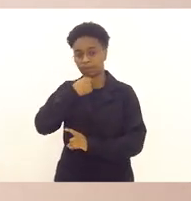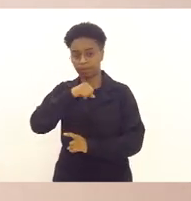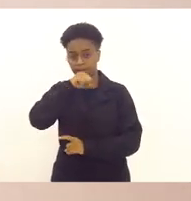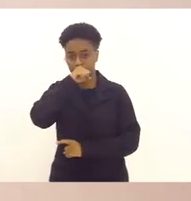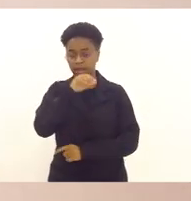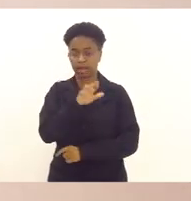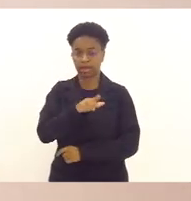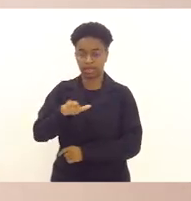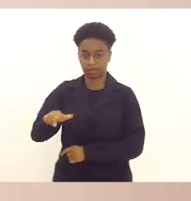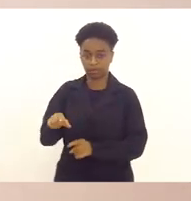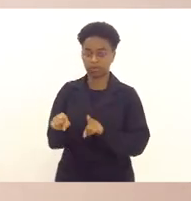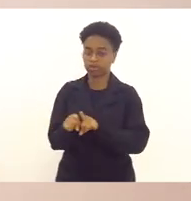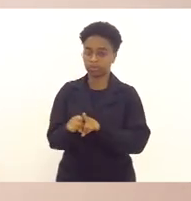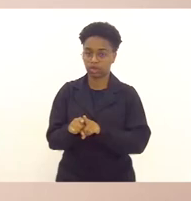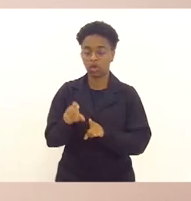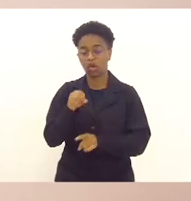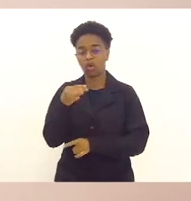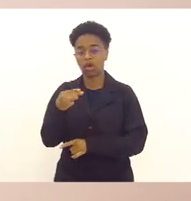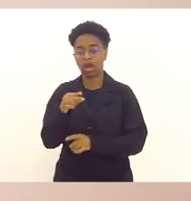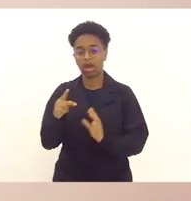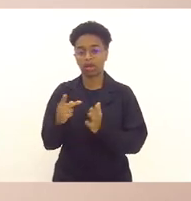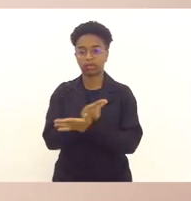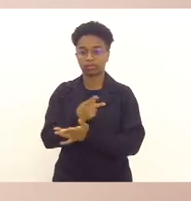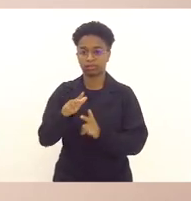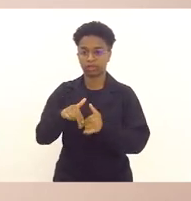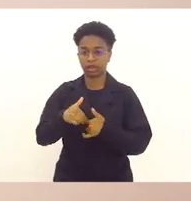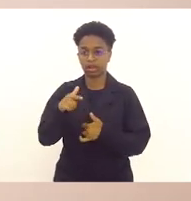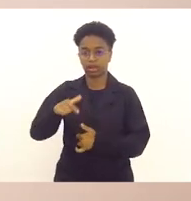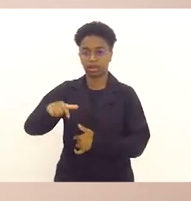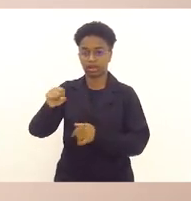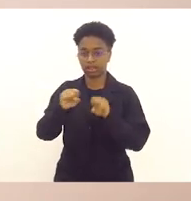vítimas e também por leis homofobia estrutural